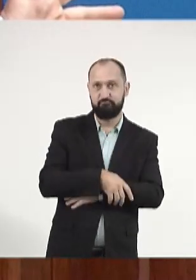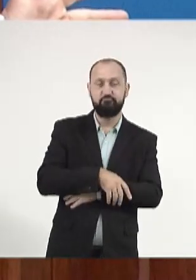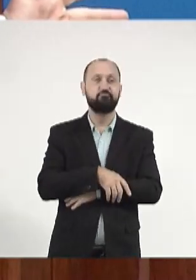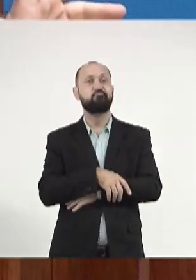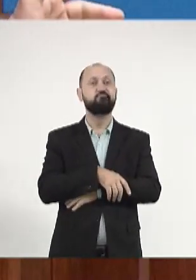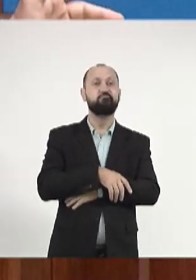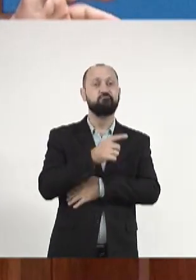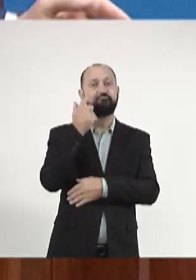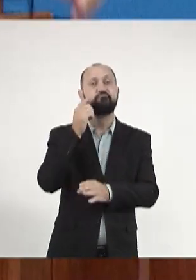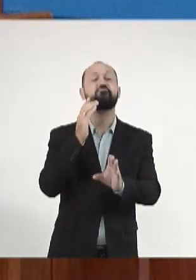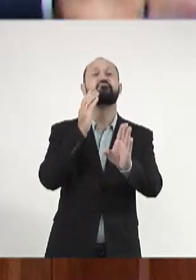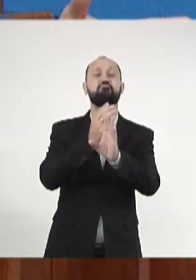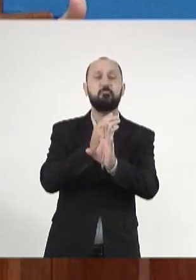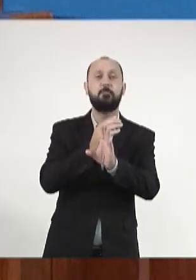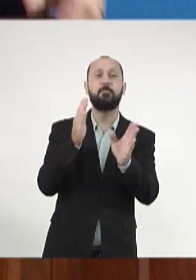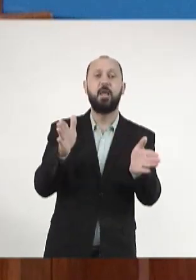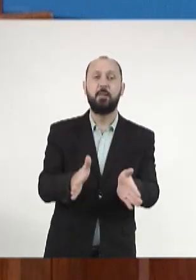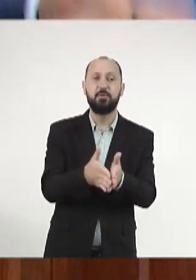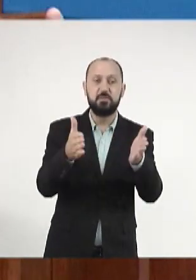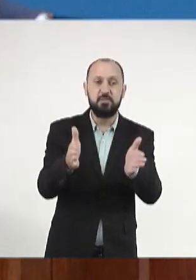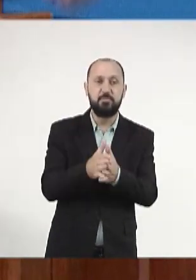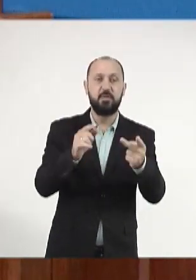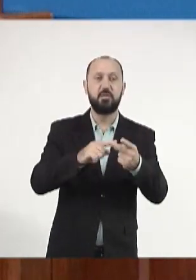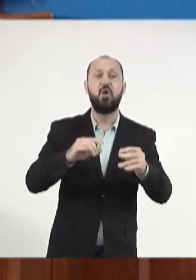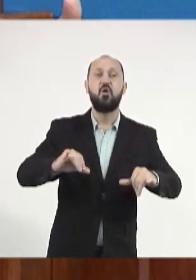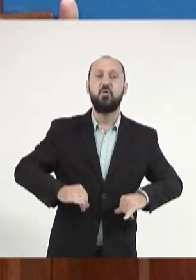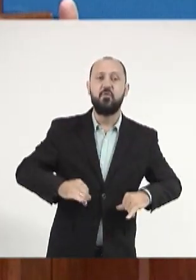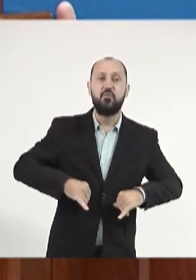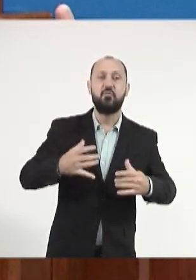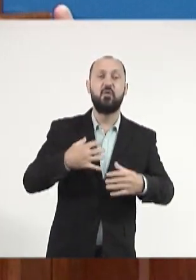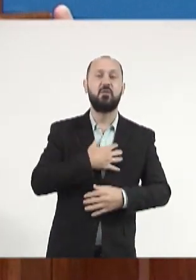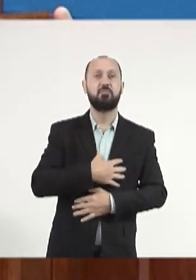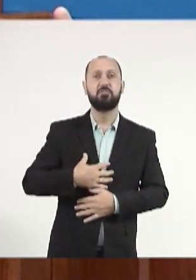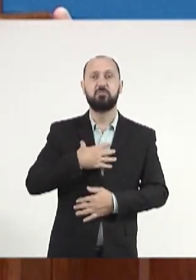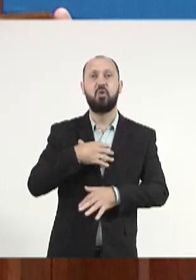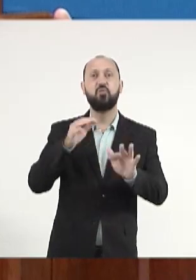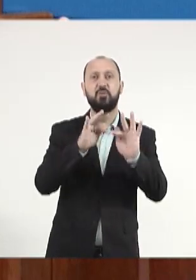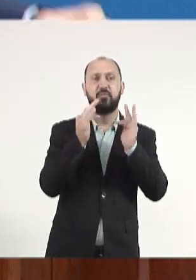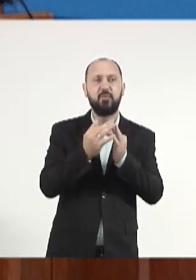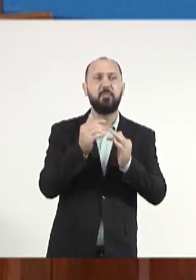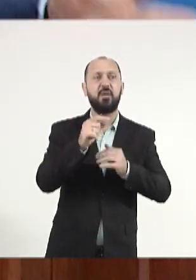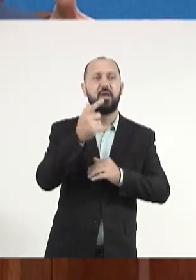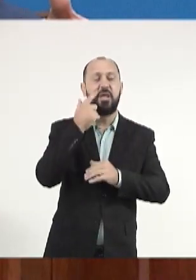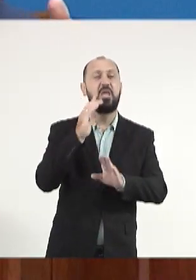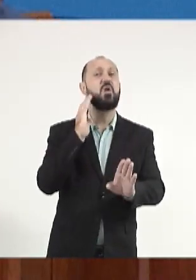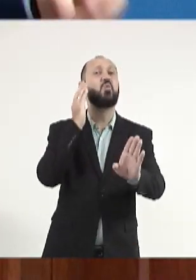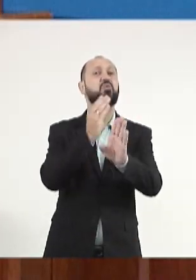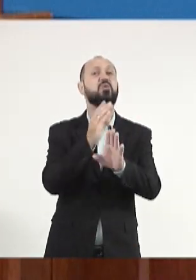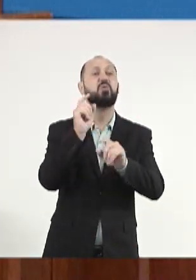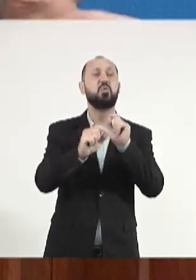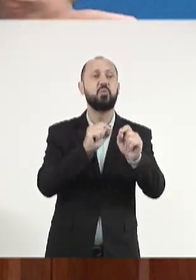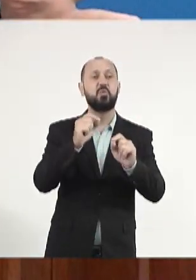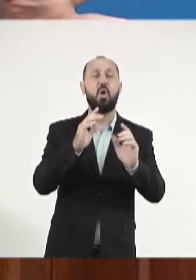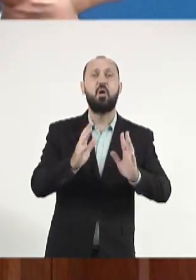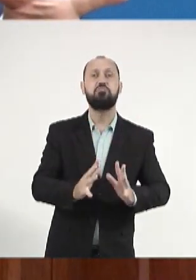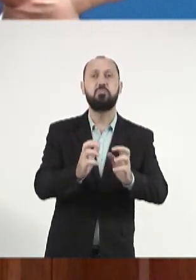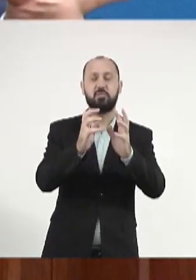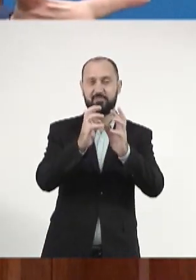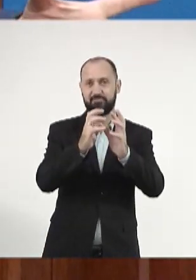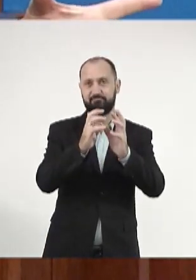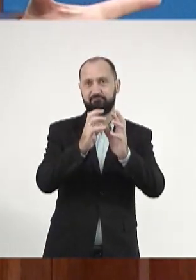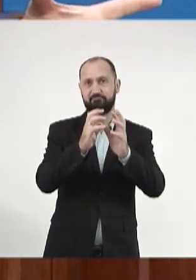Para constatar a miséria, a fome, o desespero das famílias e constatar o